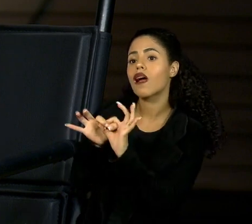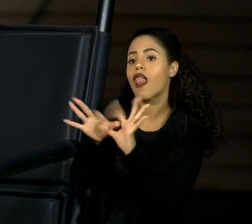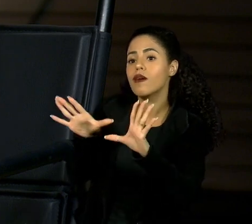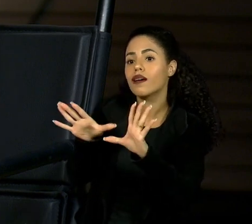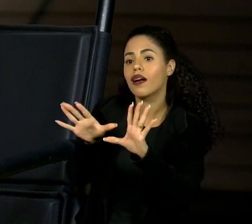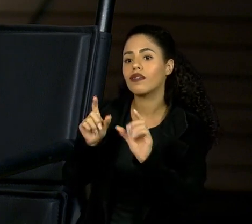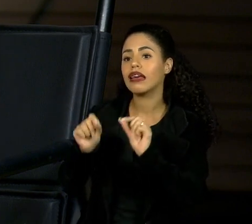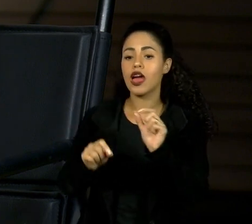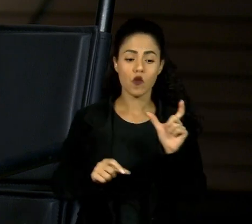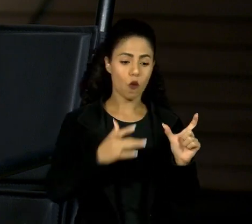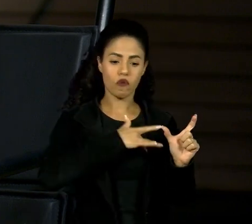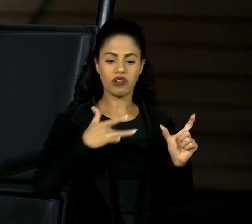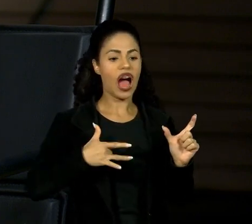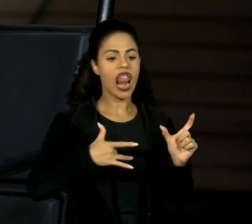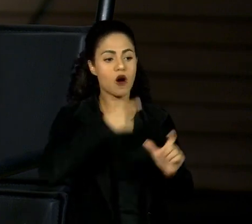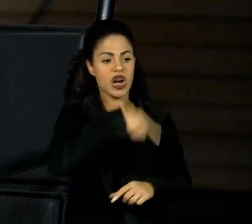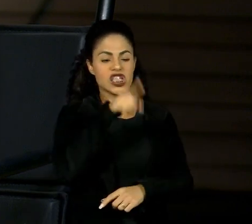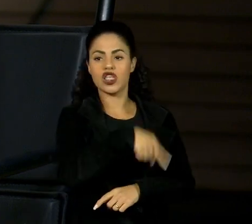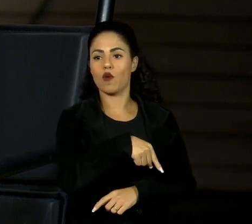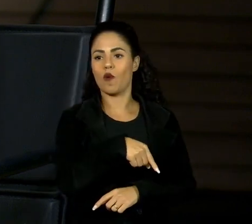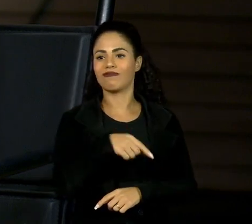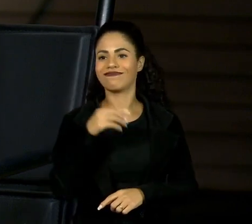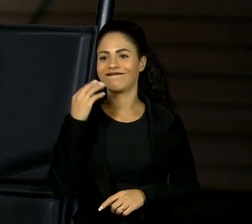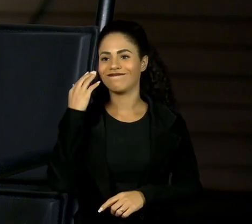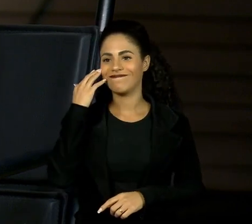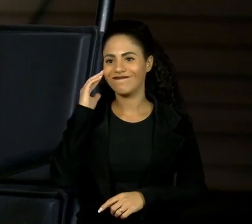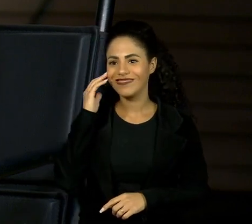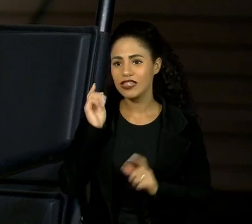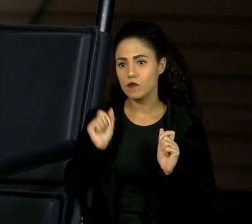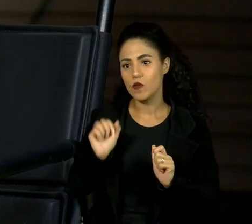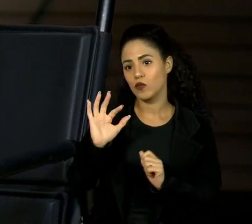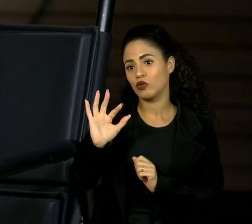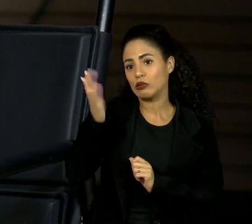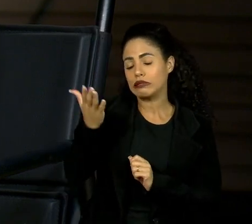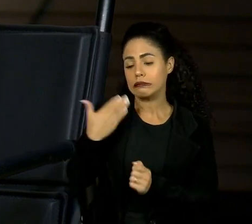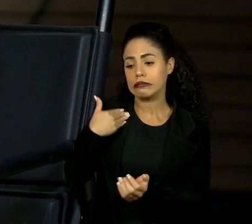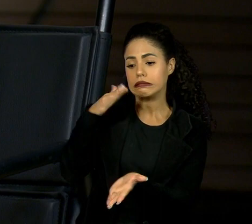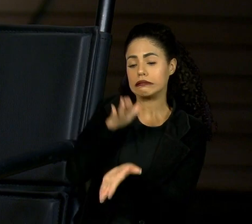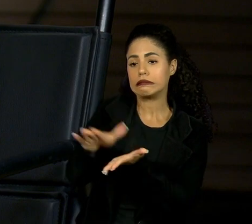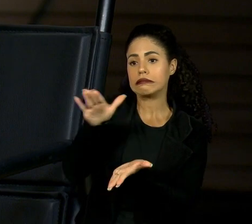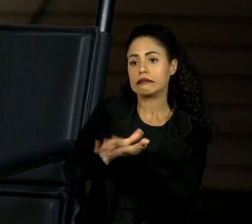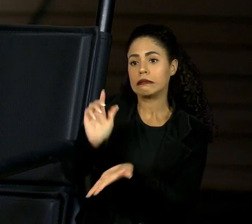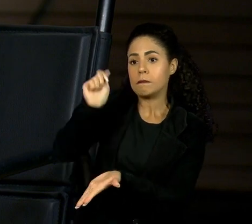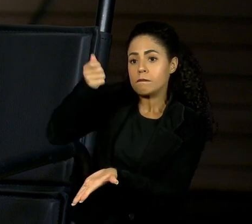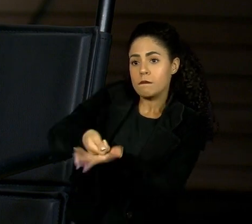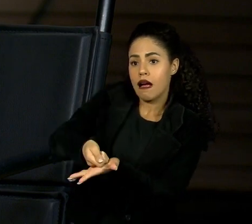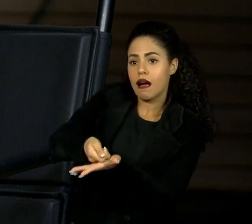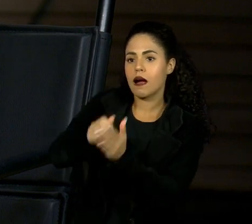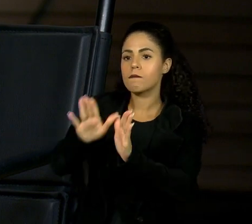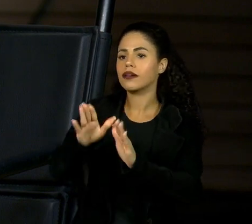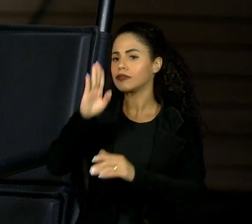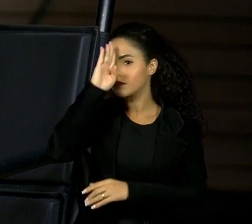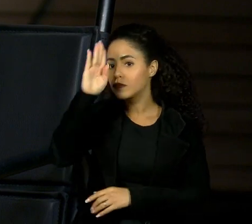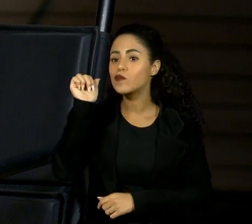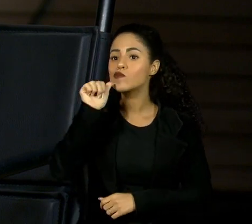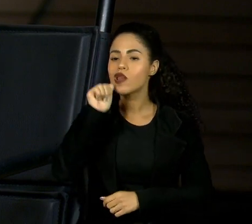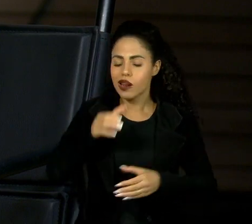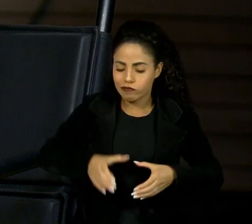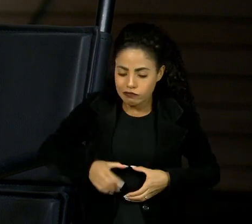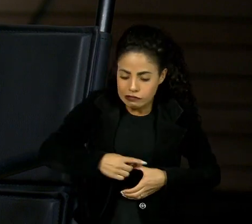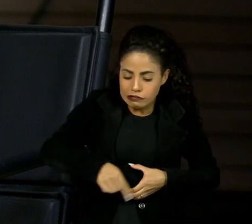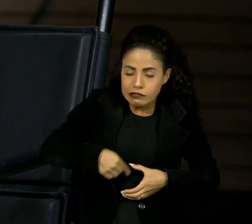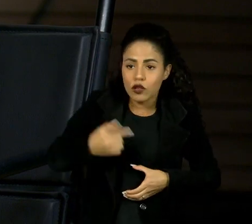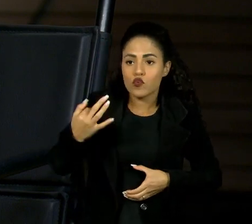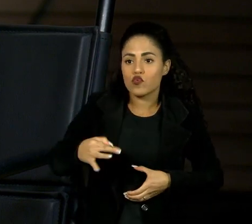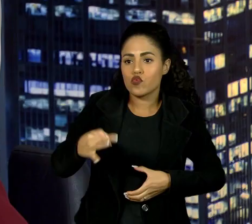o convênio acabou ganhando a causa e elas tiveram que arcar com o custo. Mas, principalmente para endometriose, muitas já conseguiram